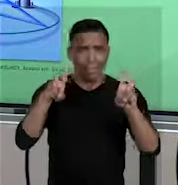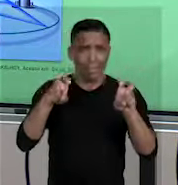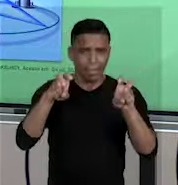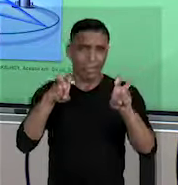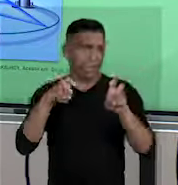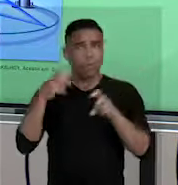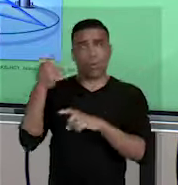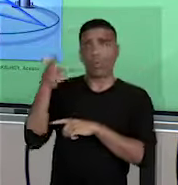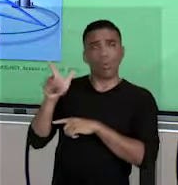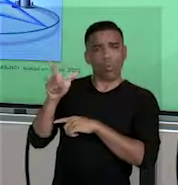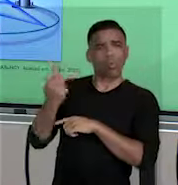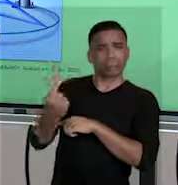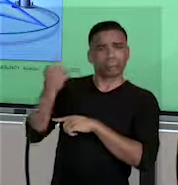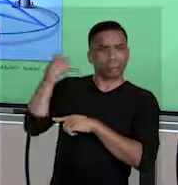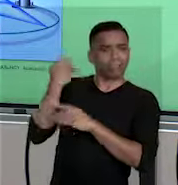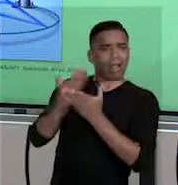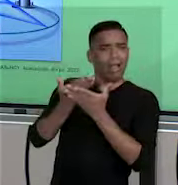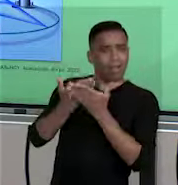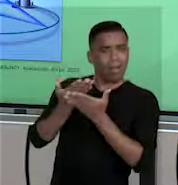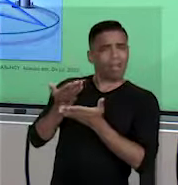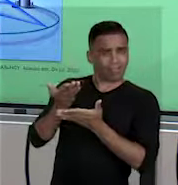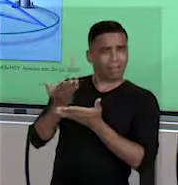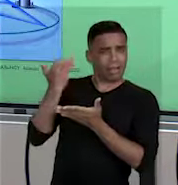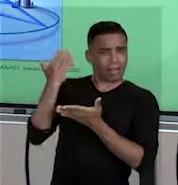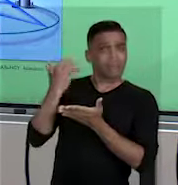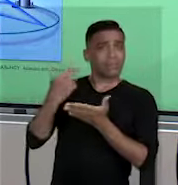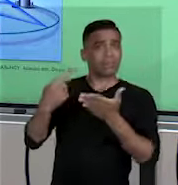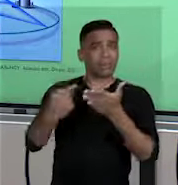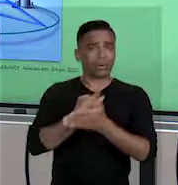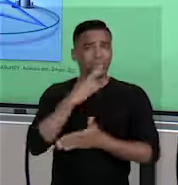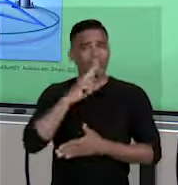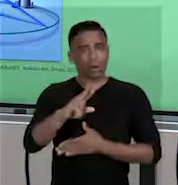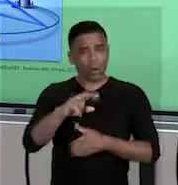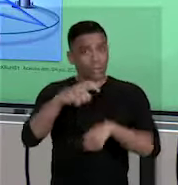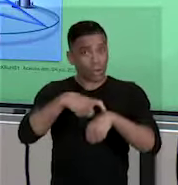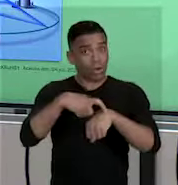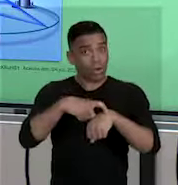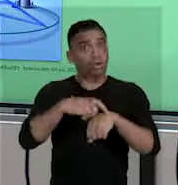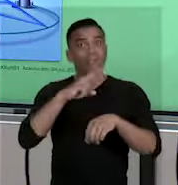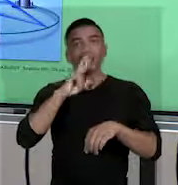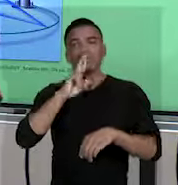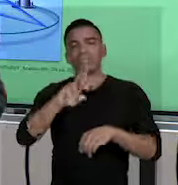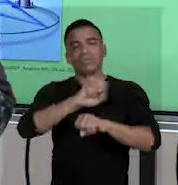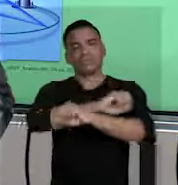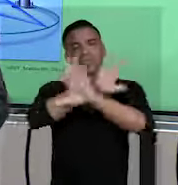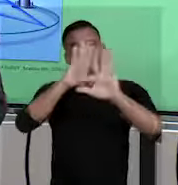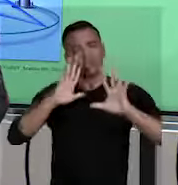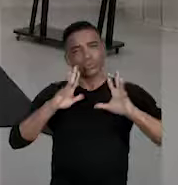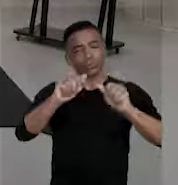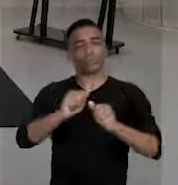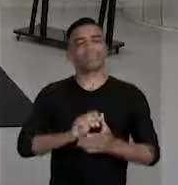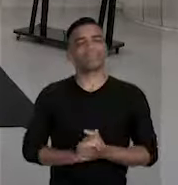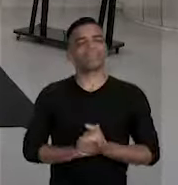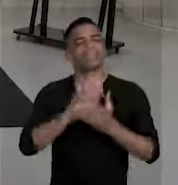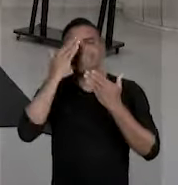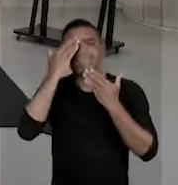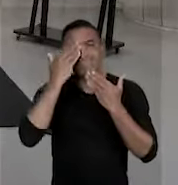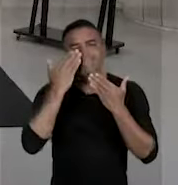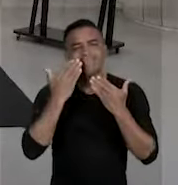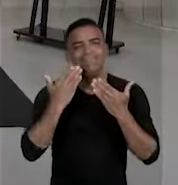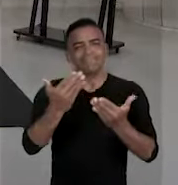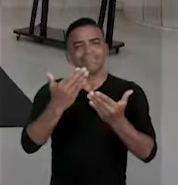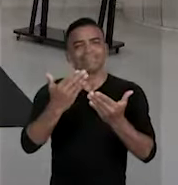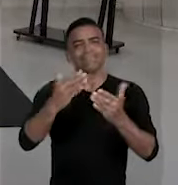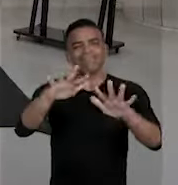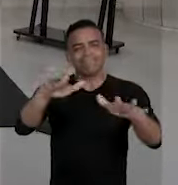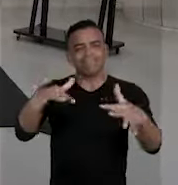ou outras aulas, mande para a gente no nosso Tira Dúvidas, que nós estaremos aqui para esclarecer. No mais, muito obrigado